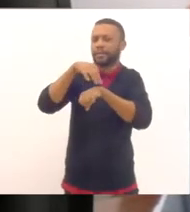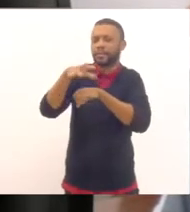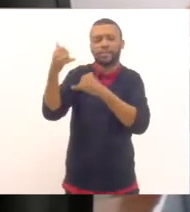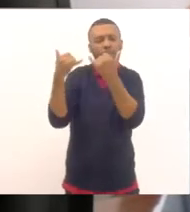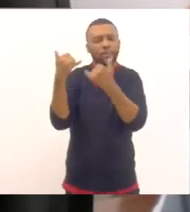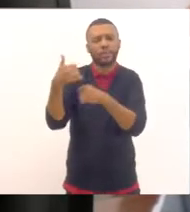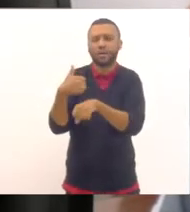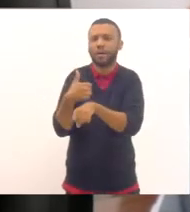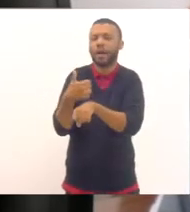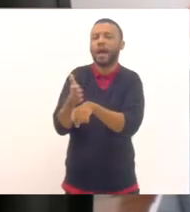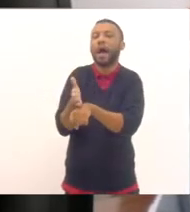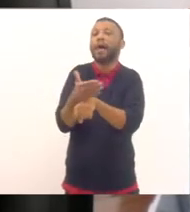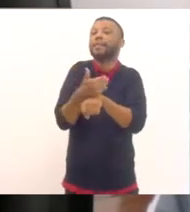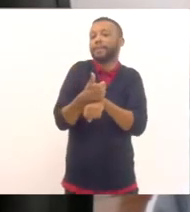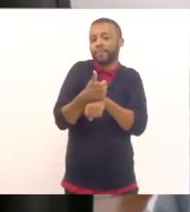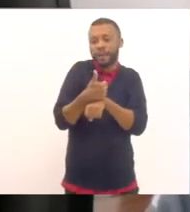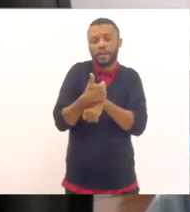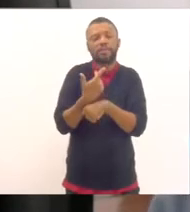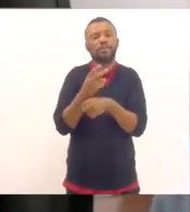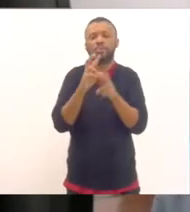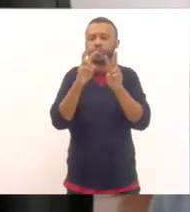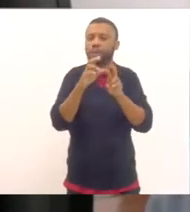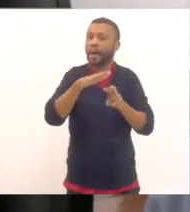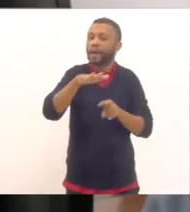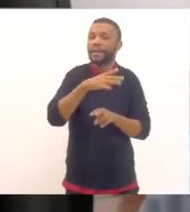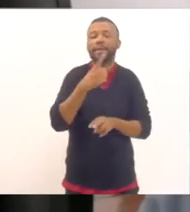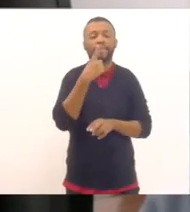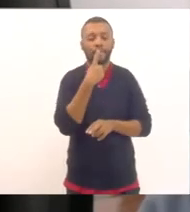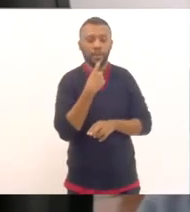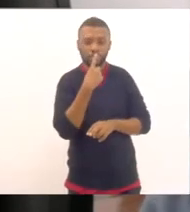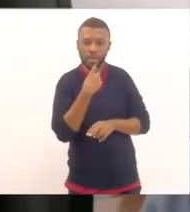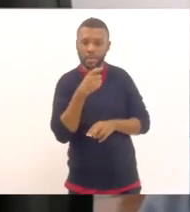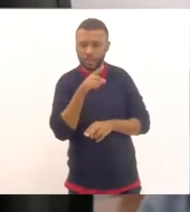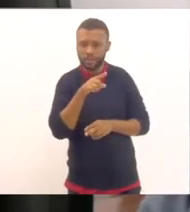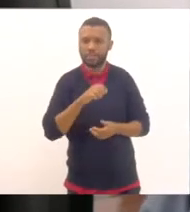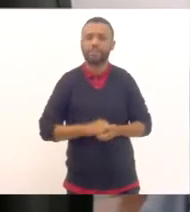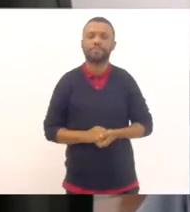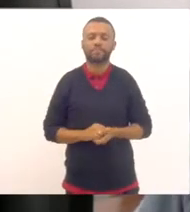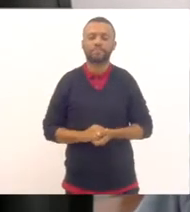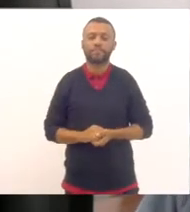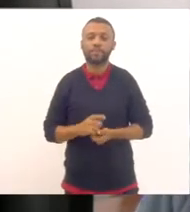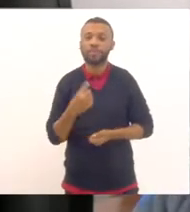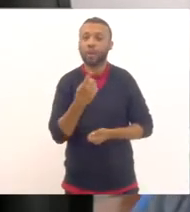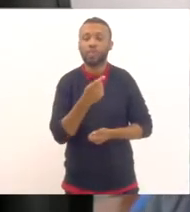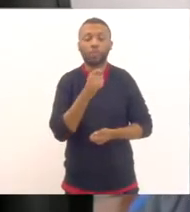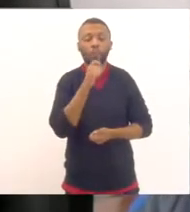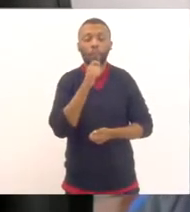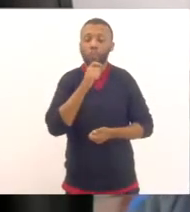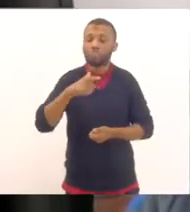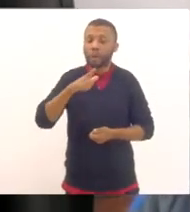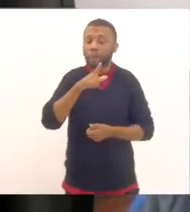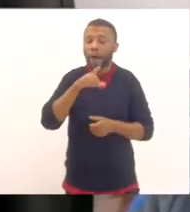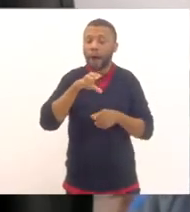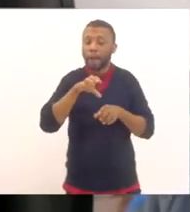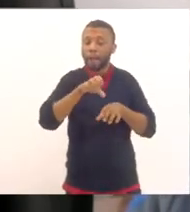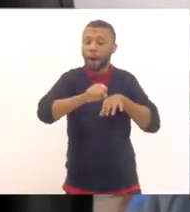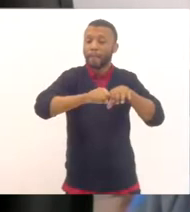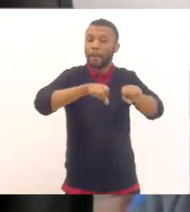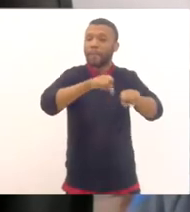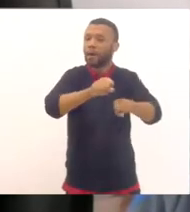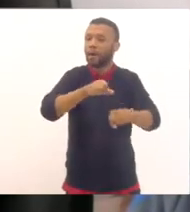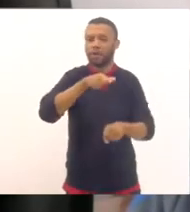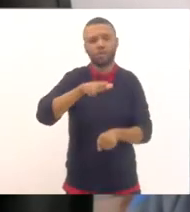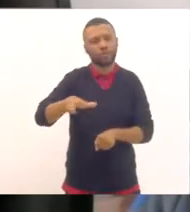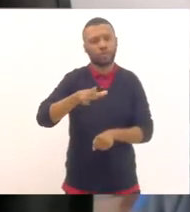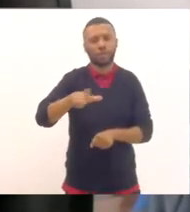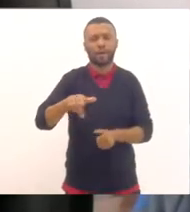as estações que são áreas vermelhos você se for bem essa pergunta a gente não faz uma ocupação a polícia militar